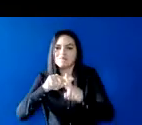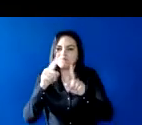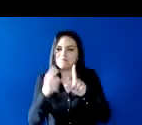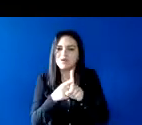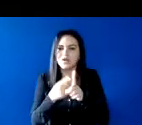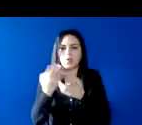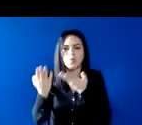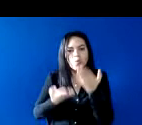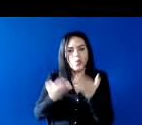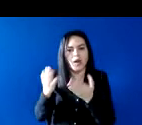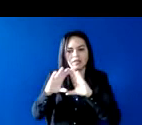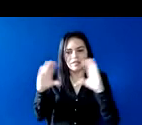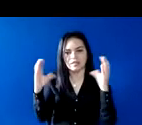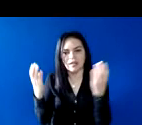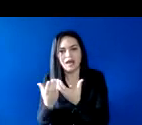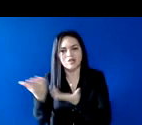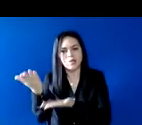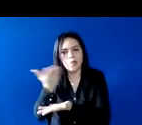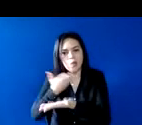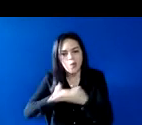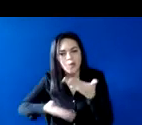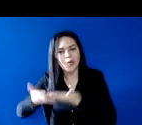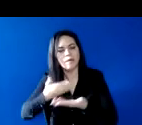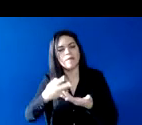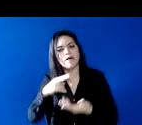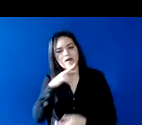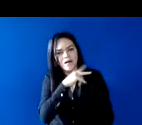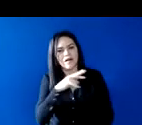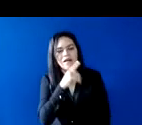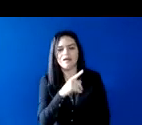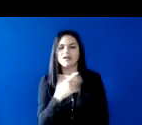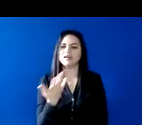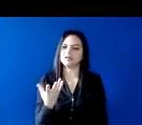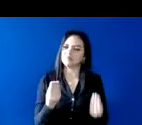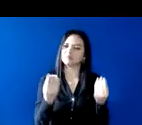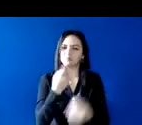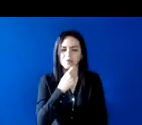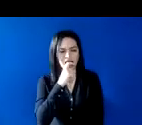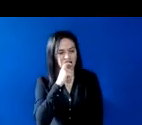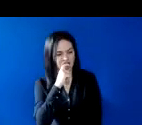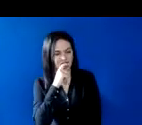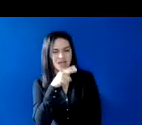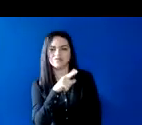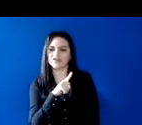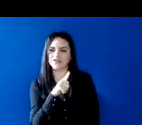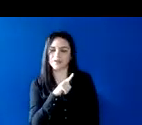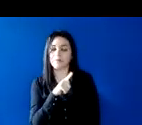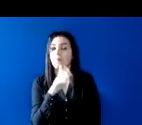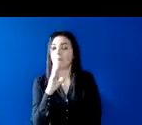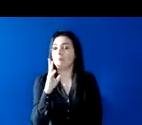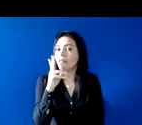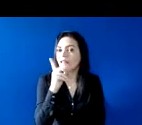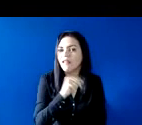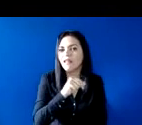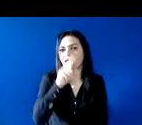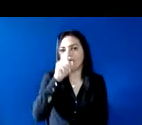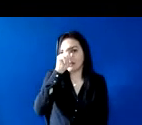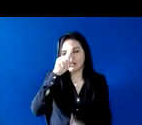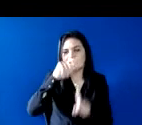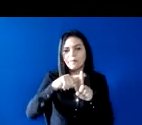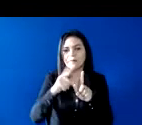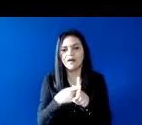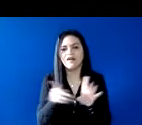cuidado comunitário, compartilhado, era invejável. E essa linda maternidade, ela foi fechada